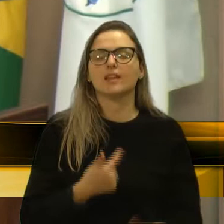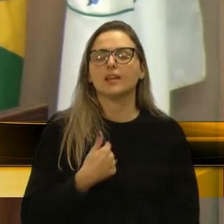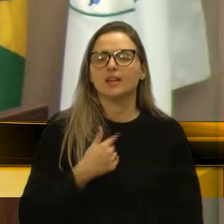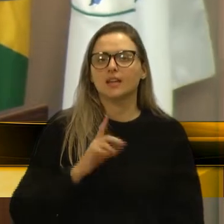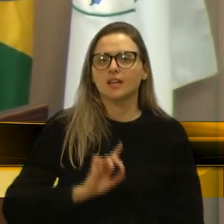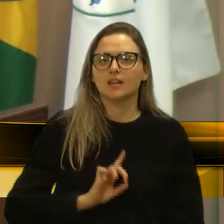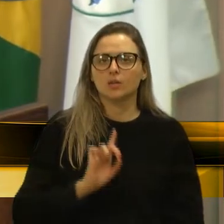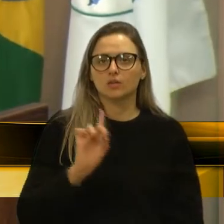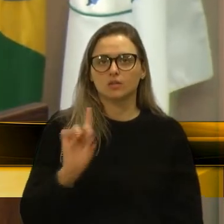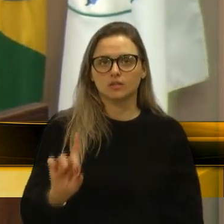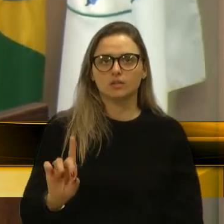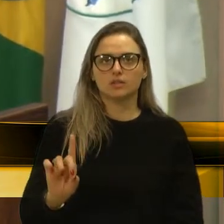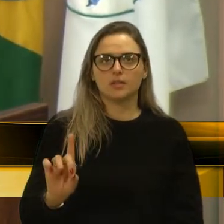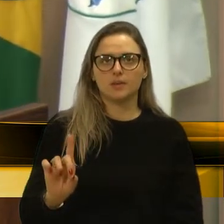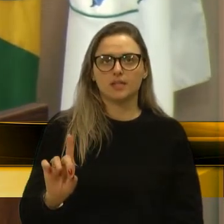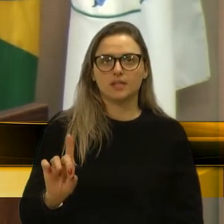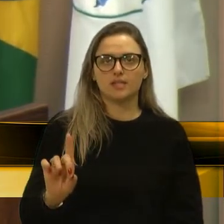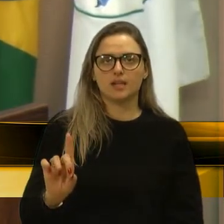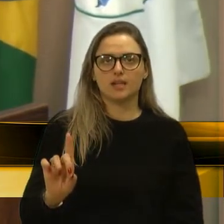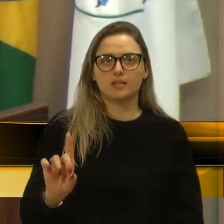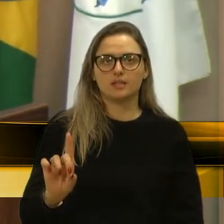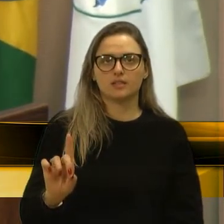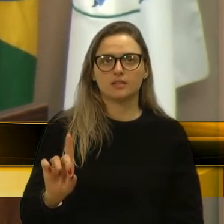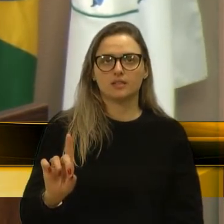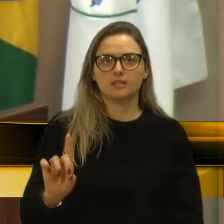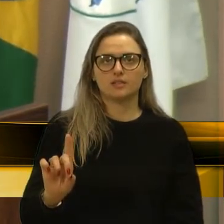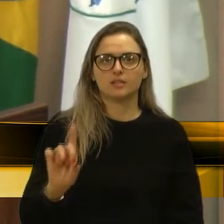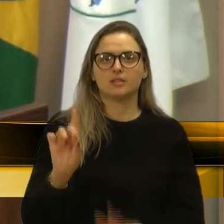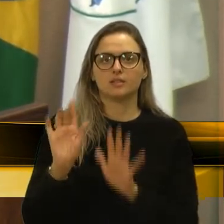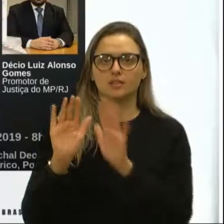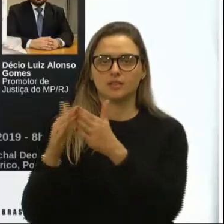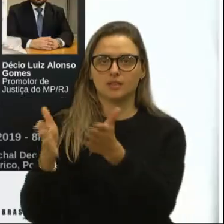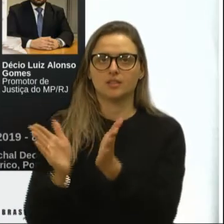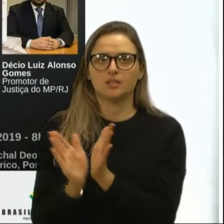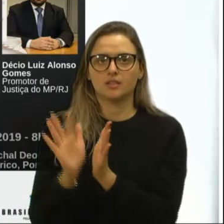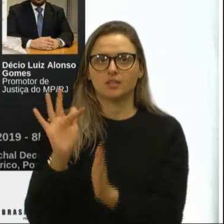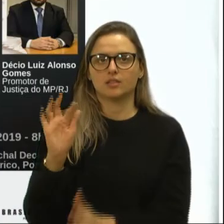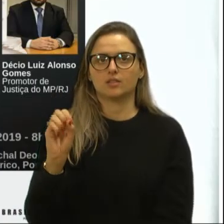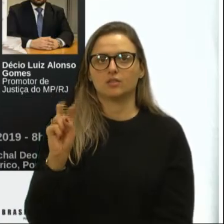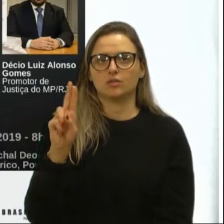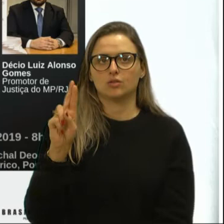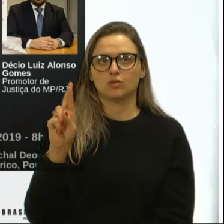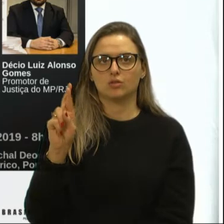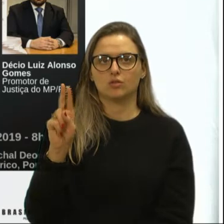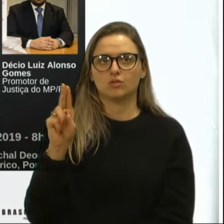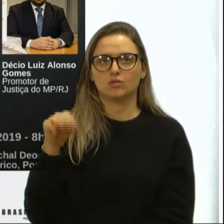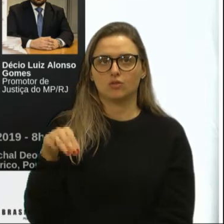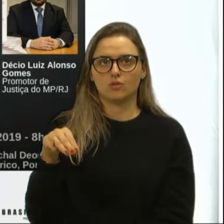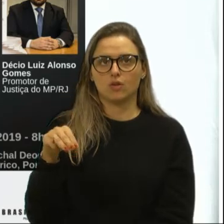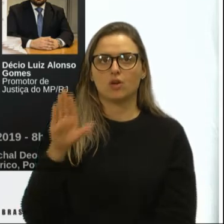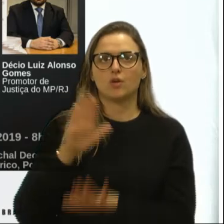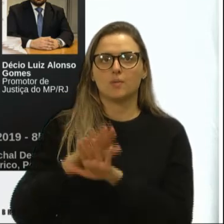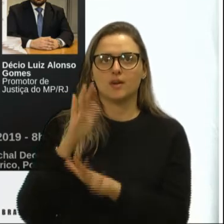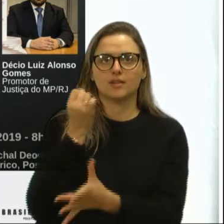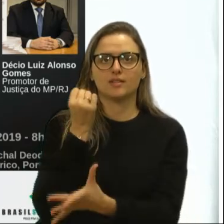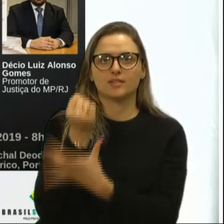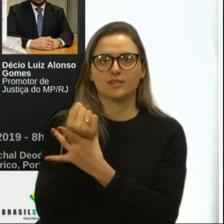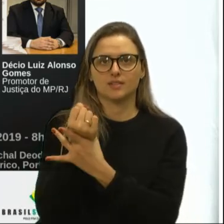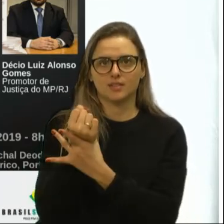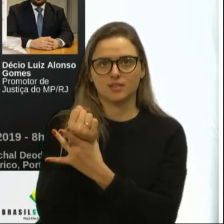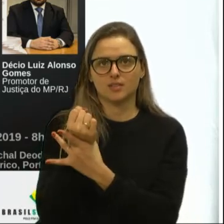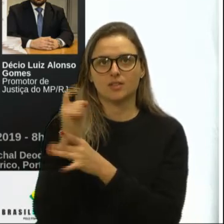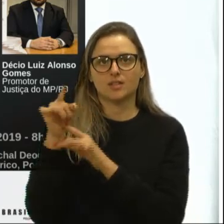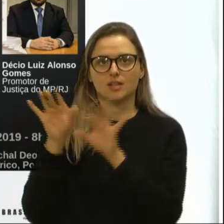estive, segunda-feira, no fórum, no 4º Fórum, né, Mais Segurança, que ele